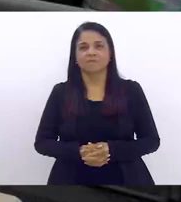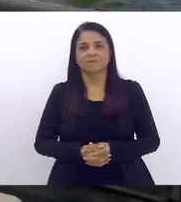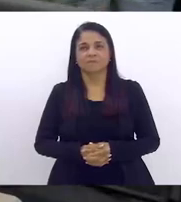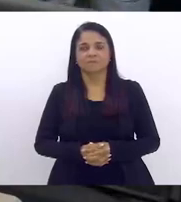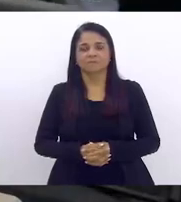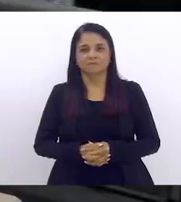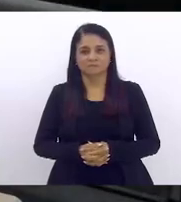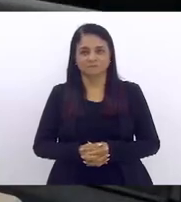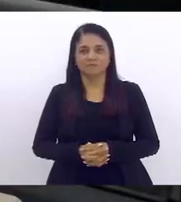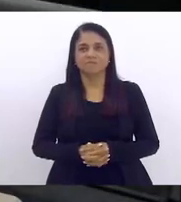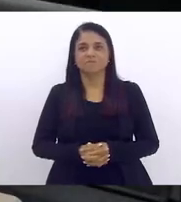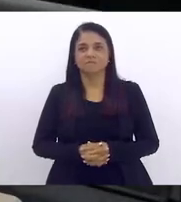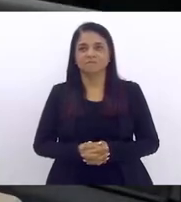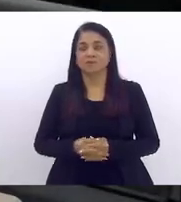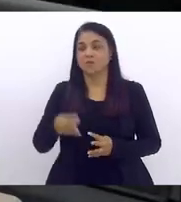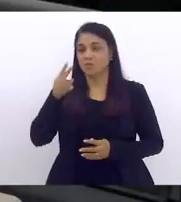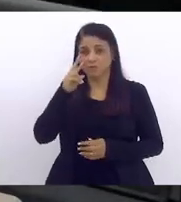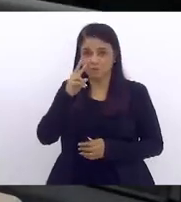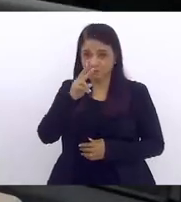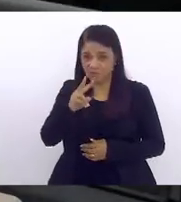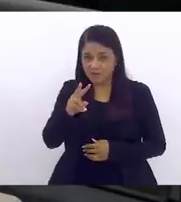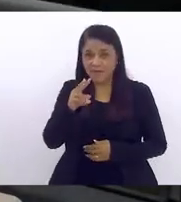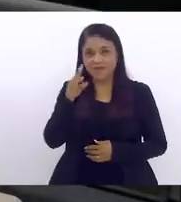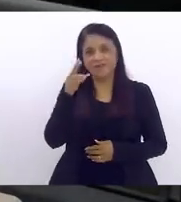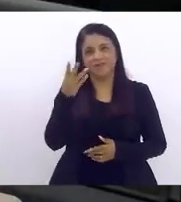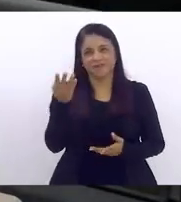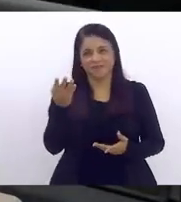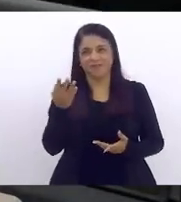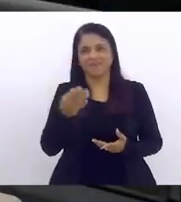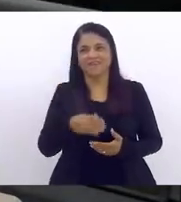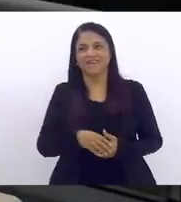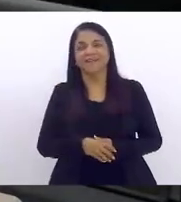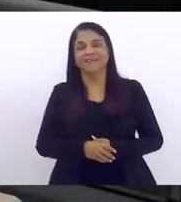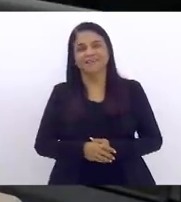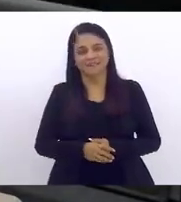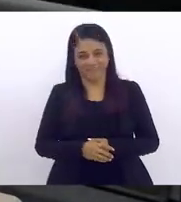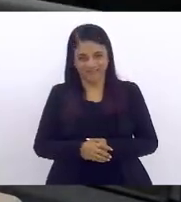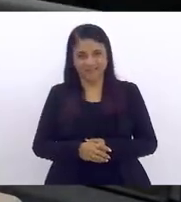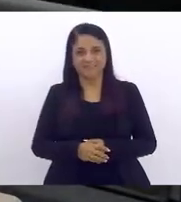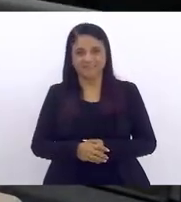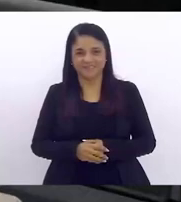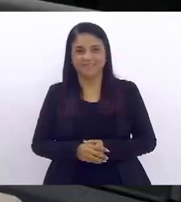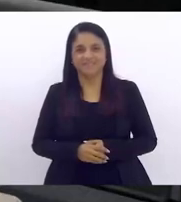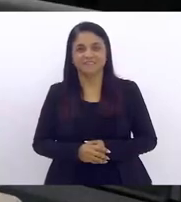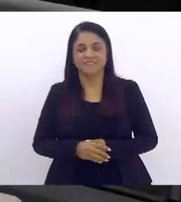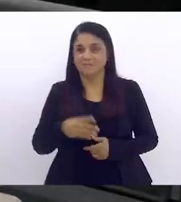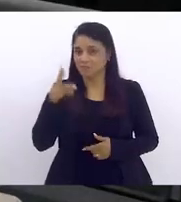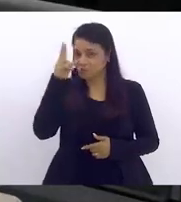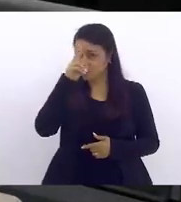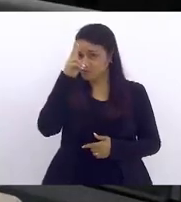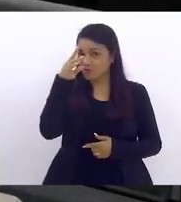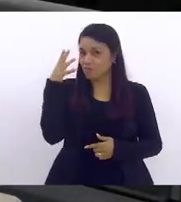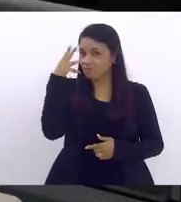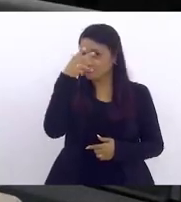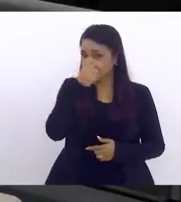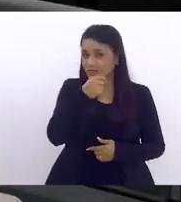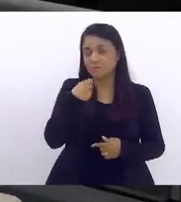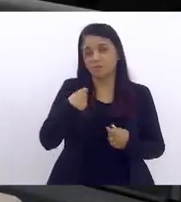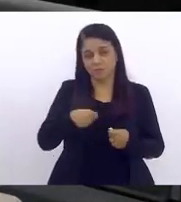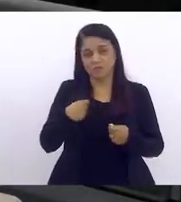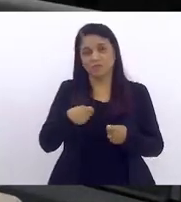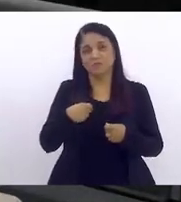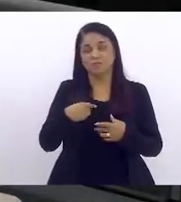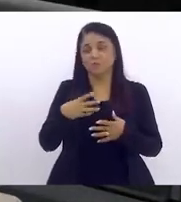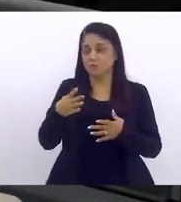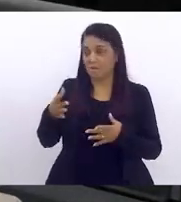Ah, sim, porque aí eu vejo a cola, gente, a história. A história é até bonita, mas eu prefiro de uma cola, porque,